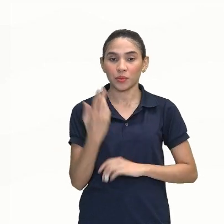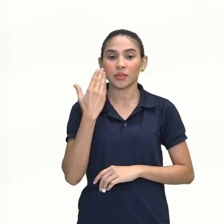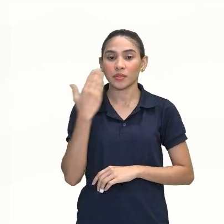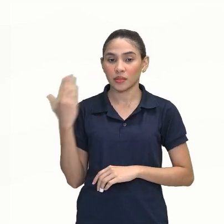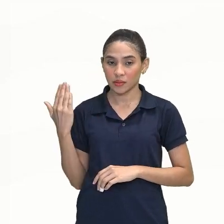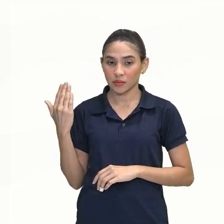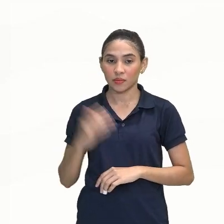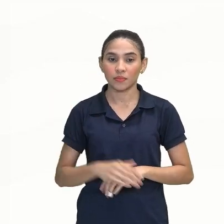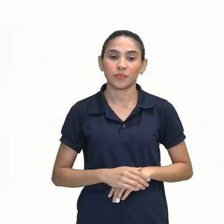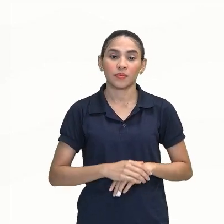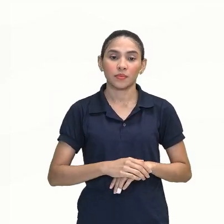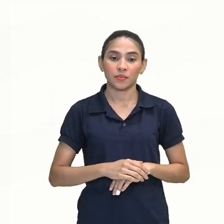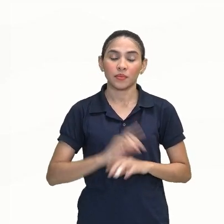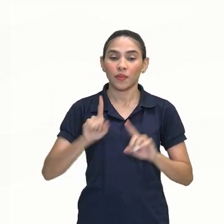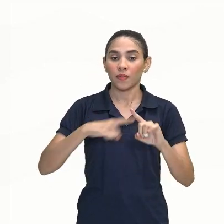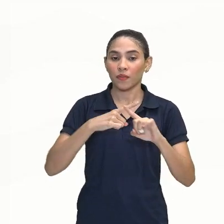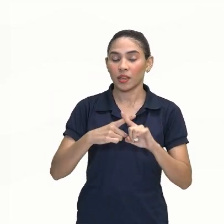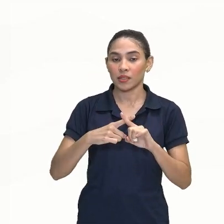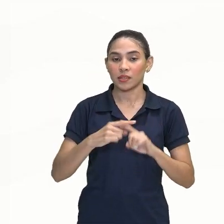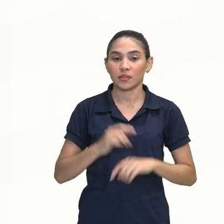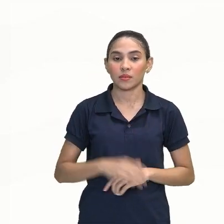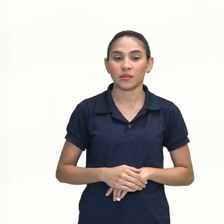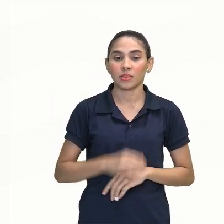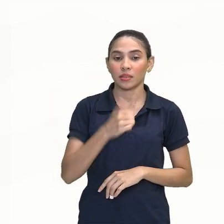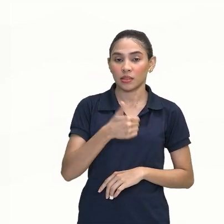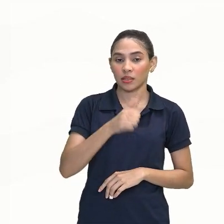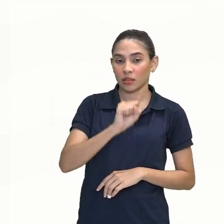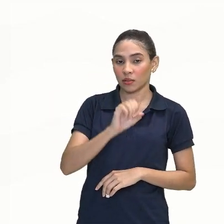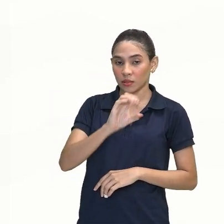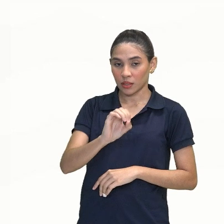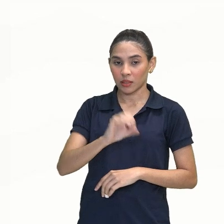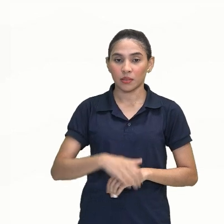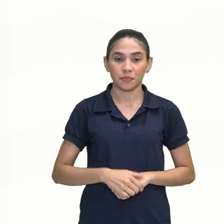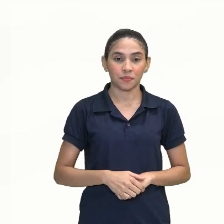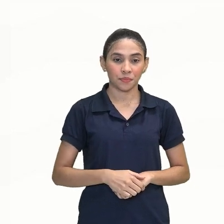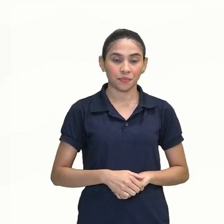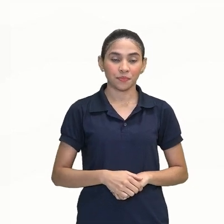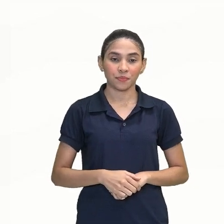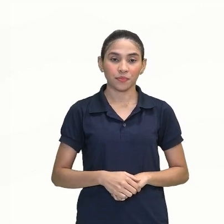2 vezes 180.